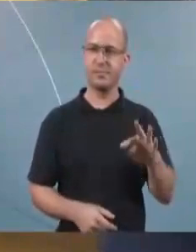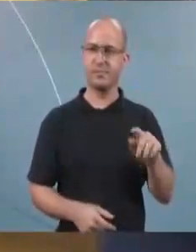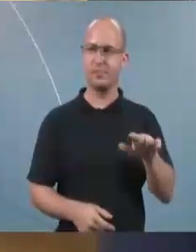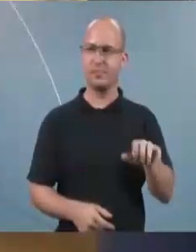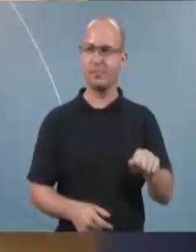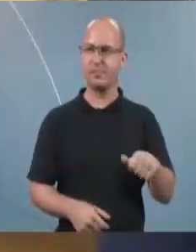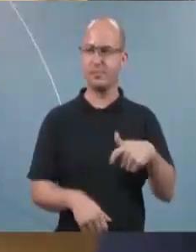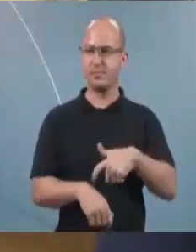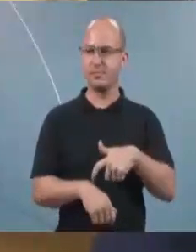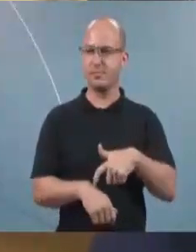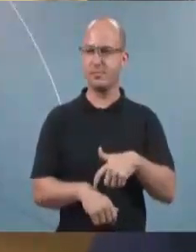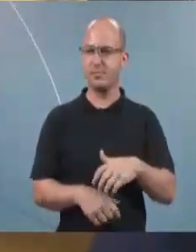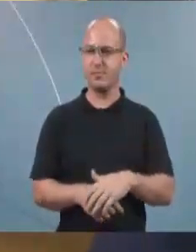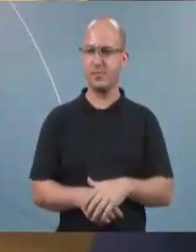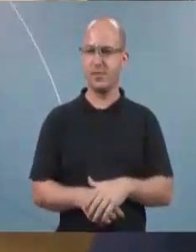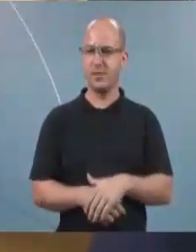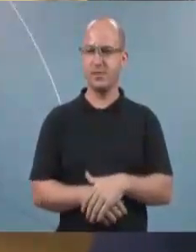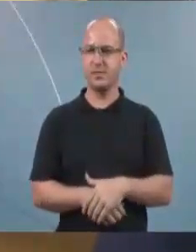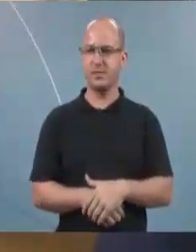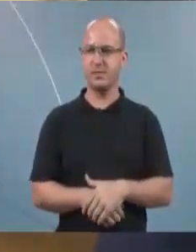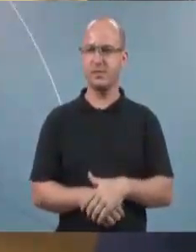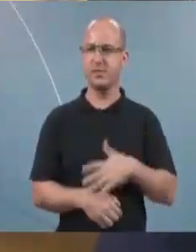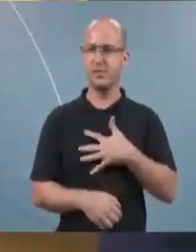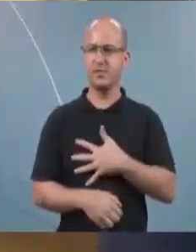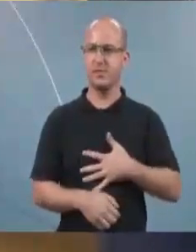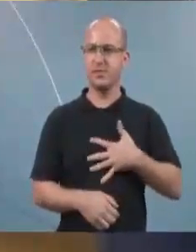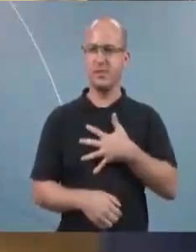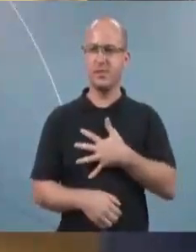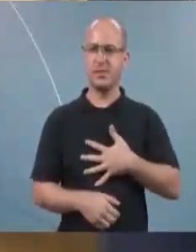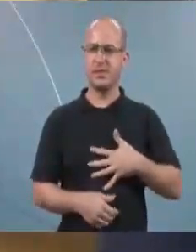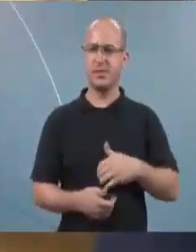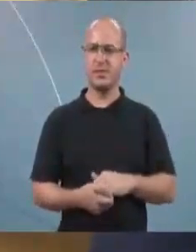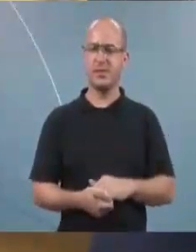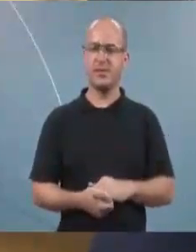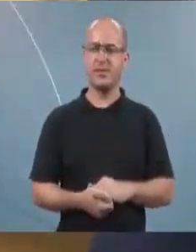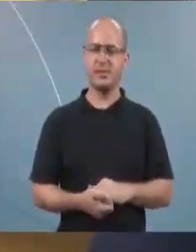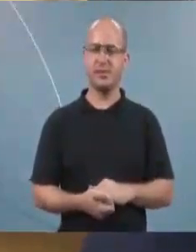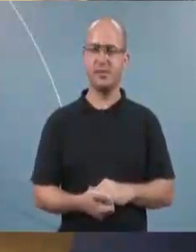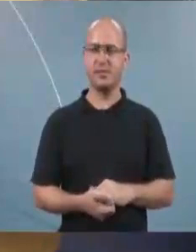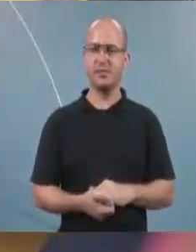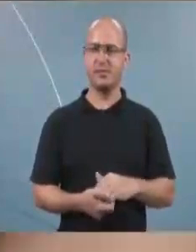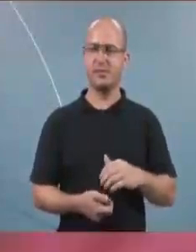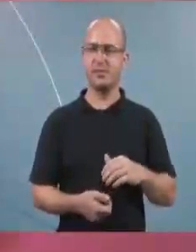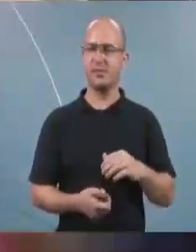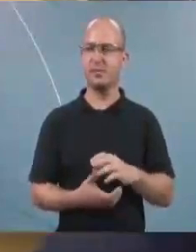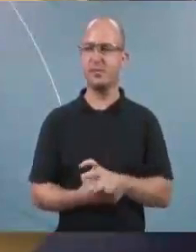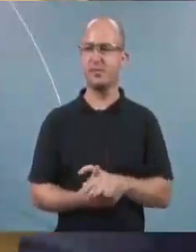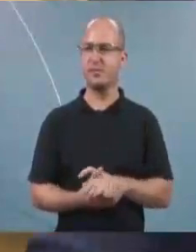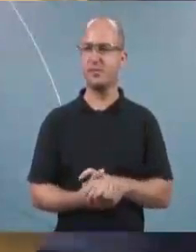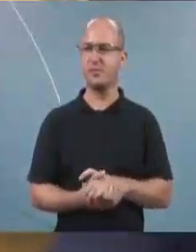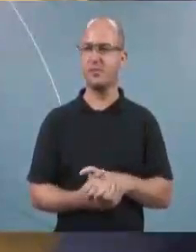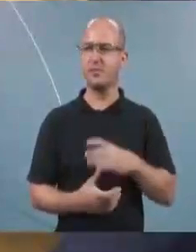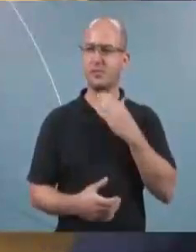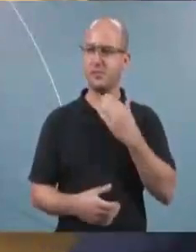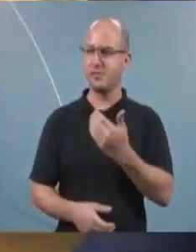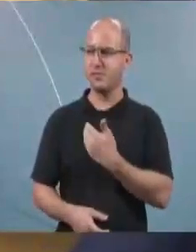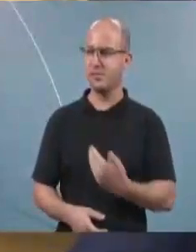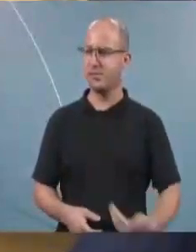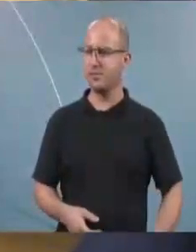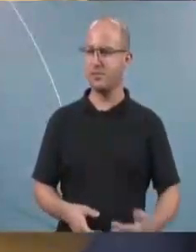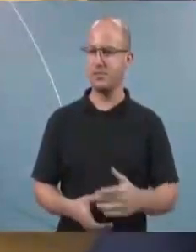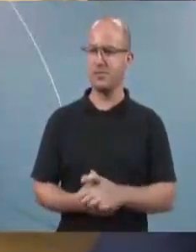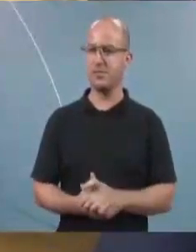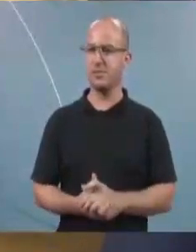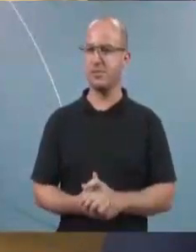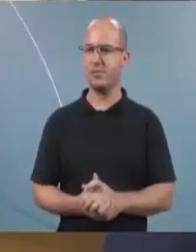sessão nesse momento eu quero fazer aqui um requerimento senhor presidente adora